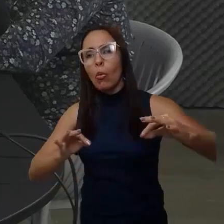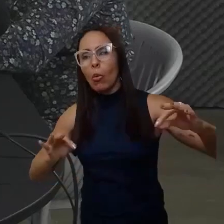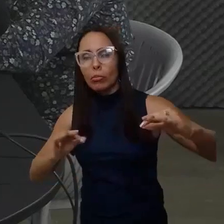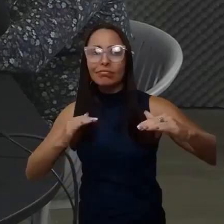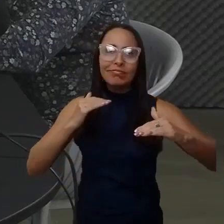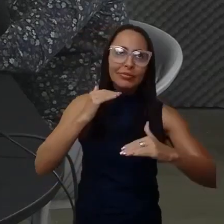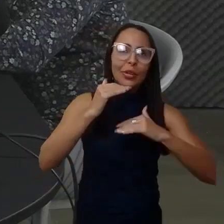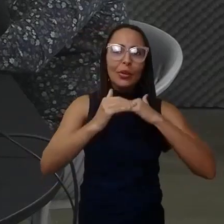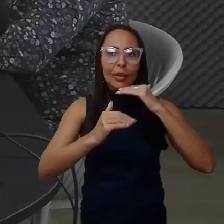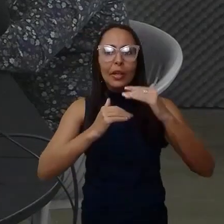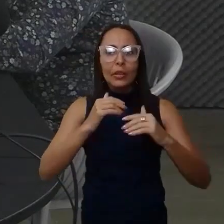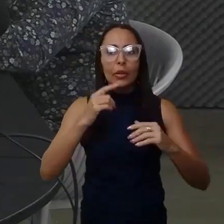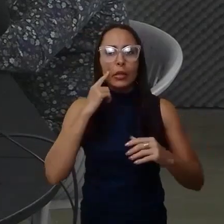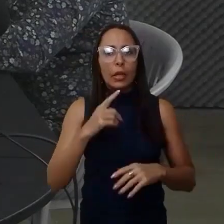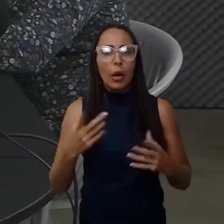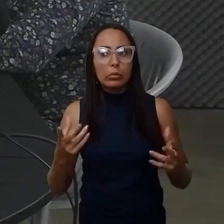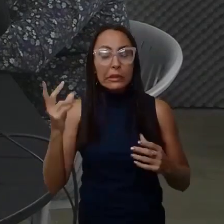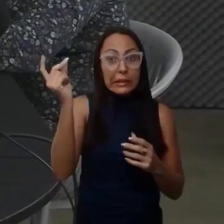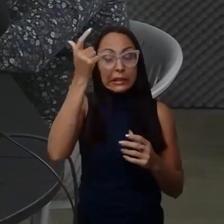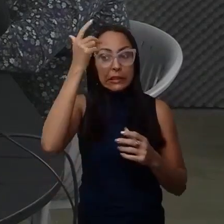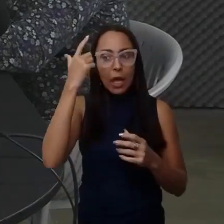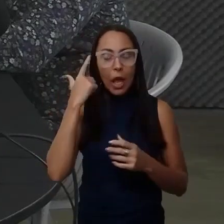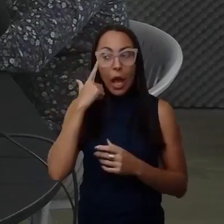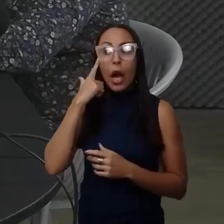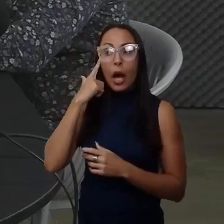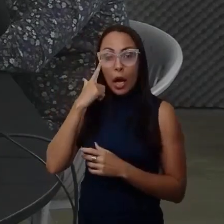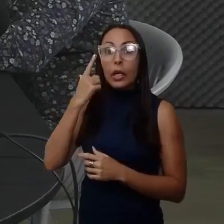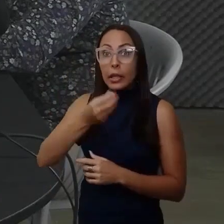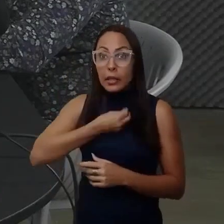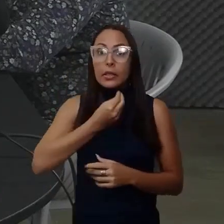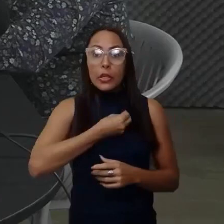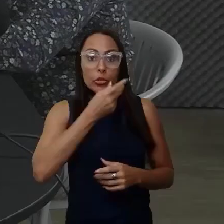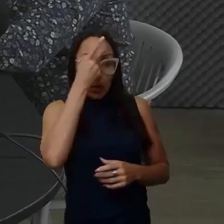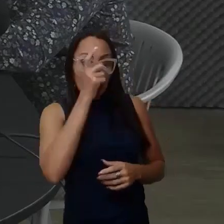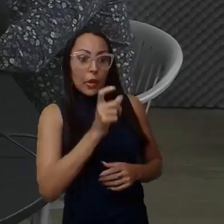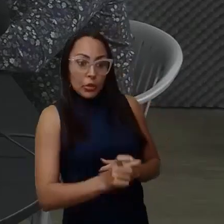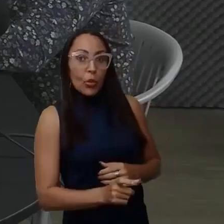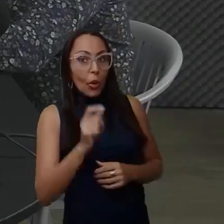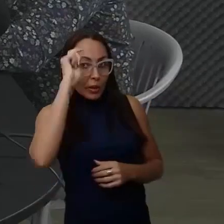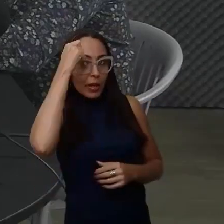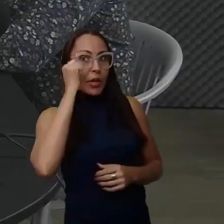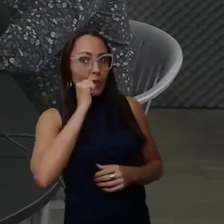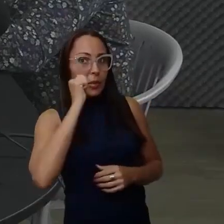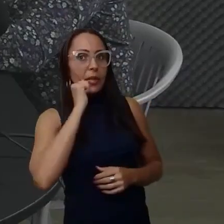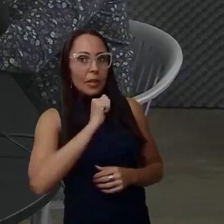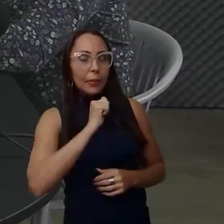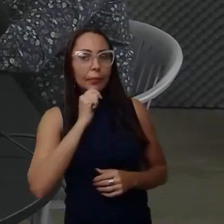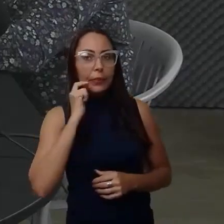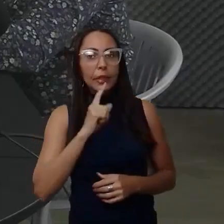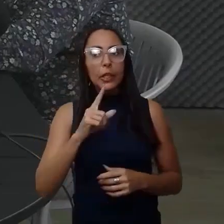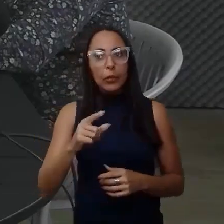era dar um start para a pessoa saber, opa, existe uma personagem negra feminina que foi